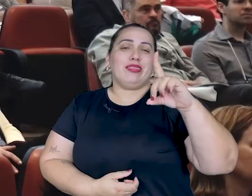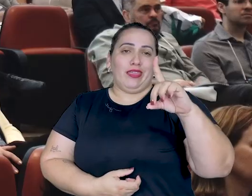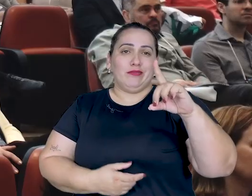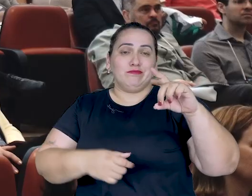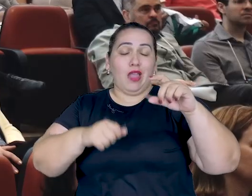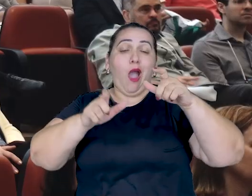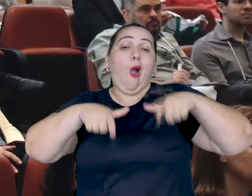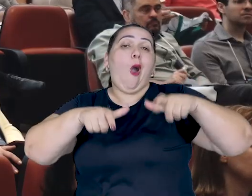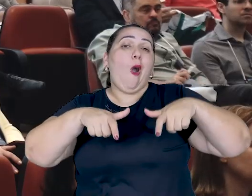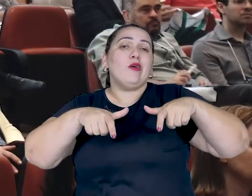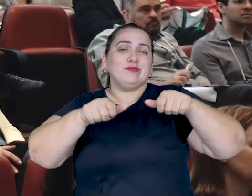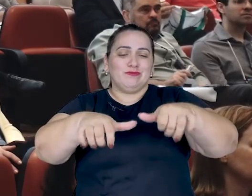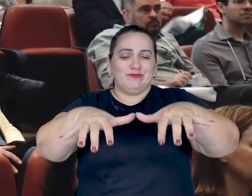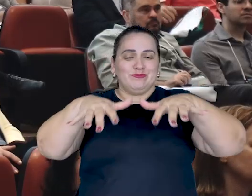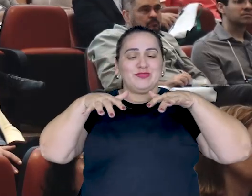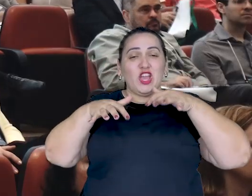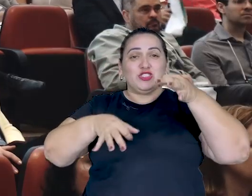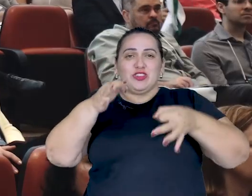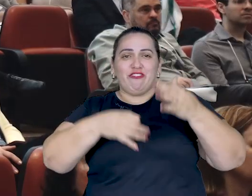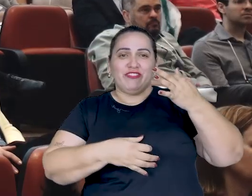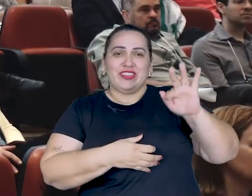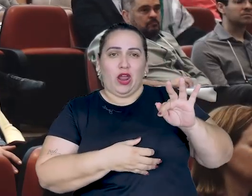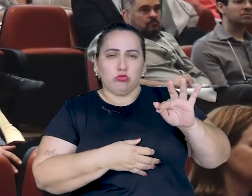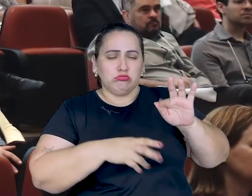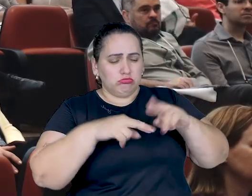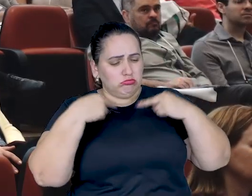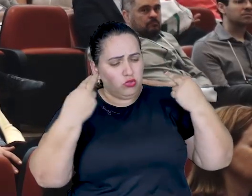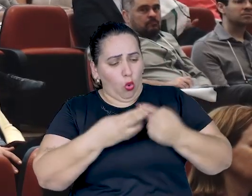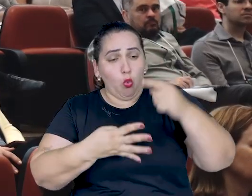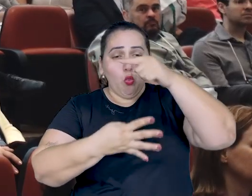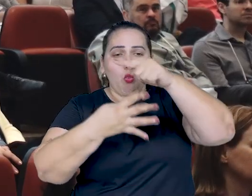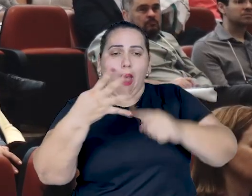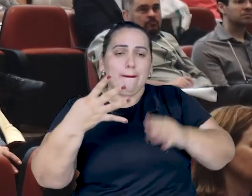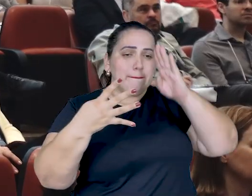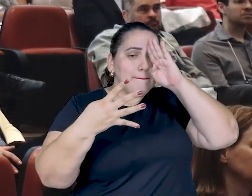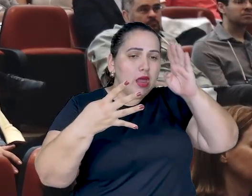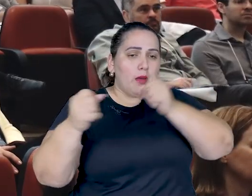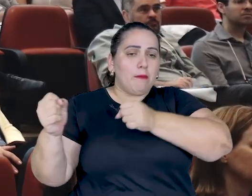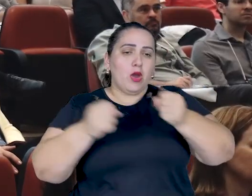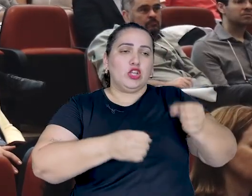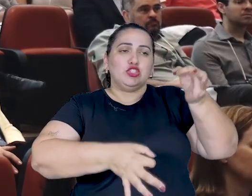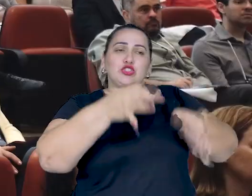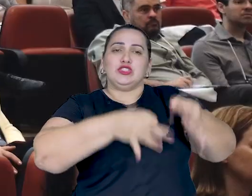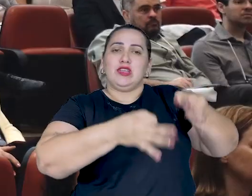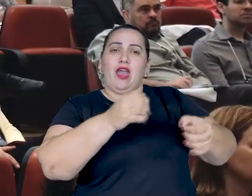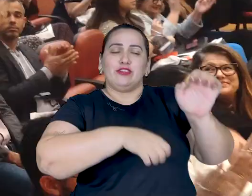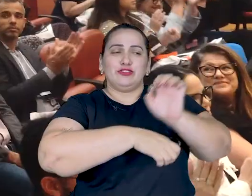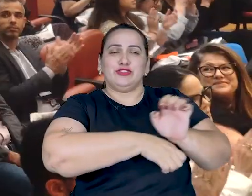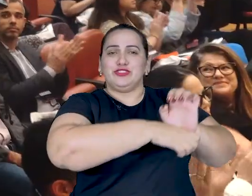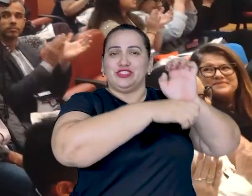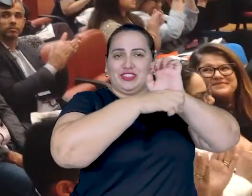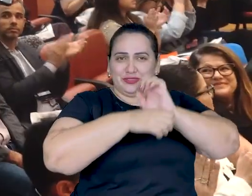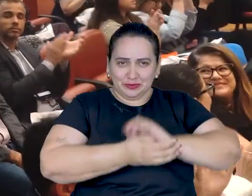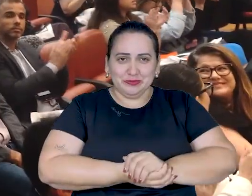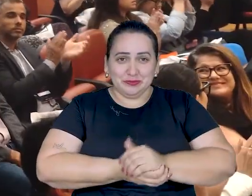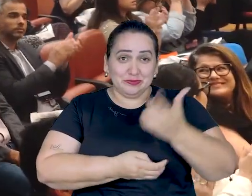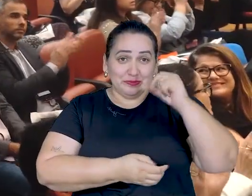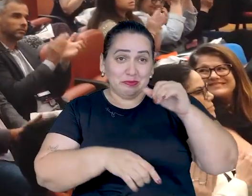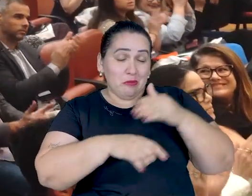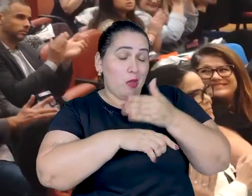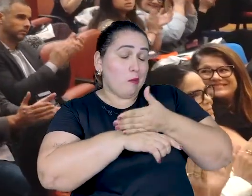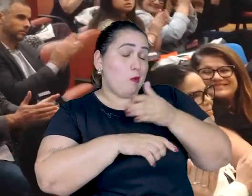Centro de Operações da Justiça Eleitoral, o COJE, e reuniu os 4 órgãos do Poder Judiciário do Estado. Participaram do